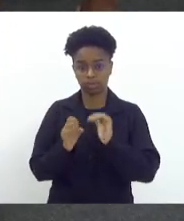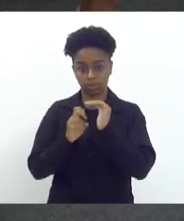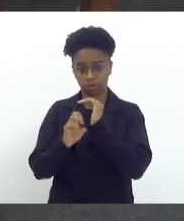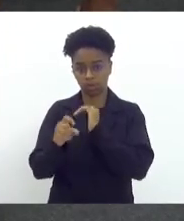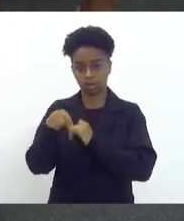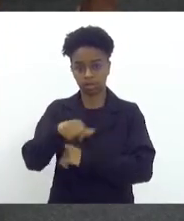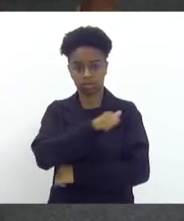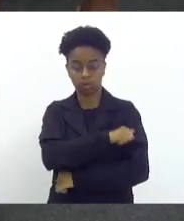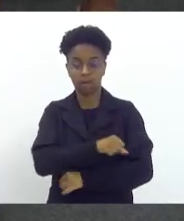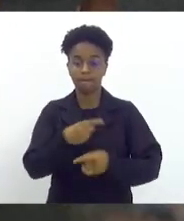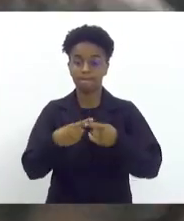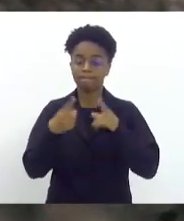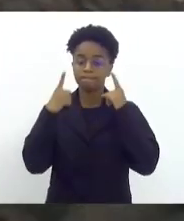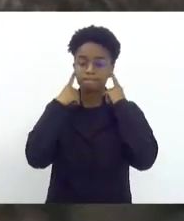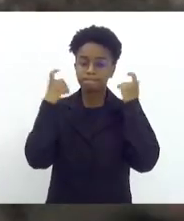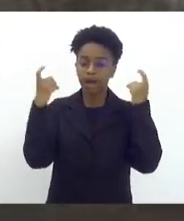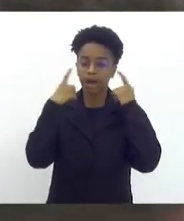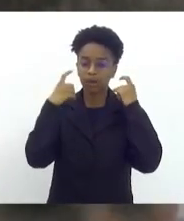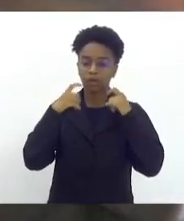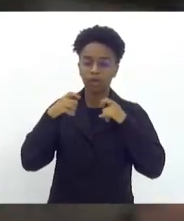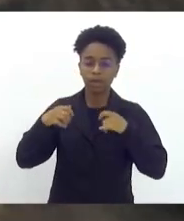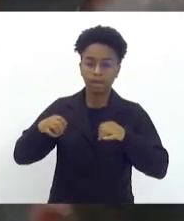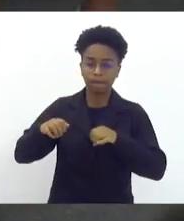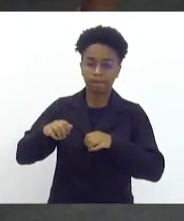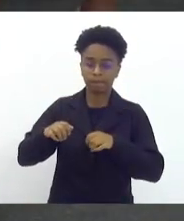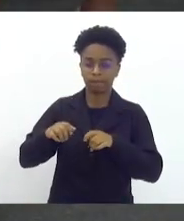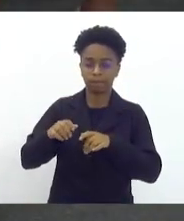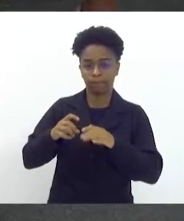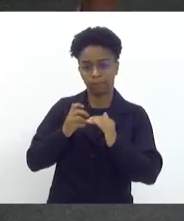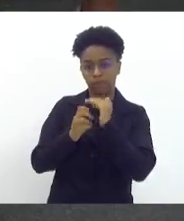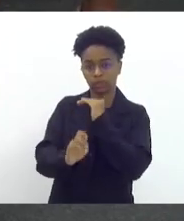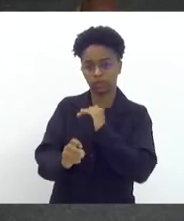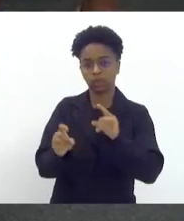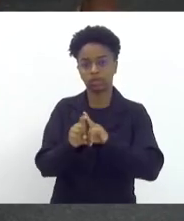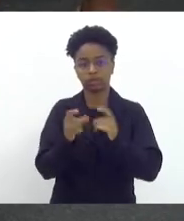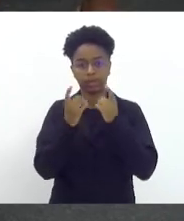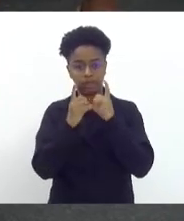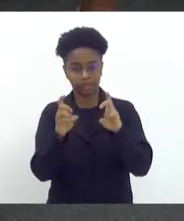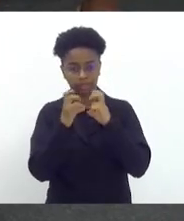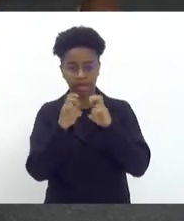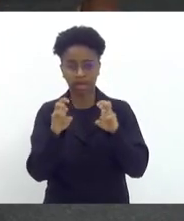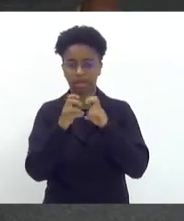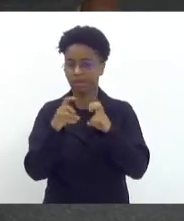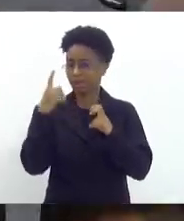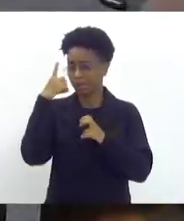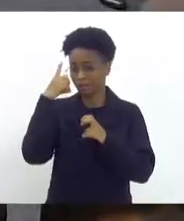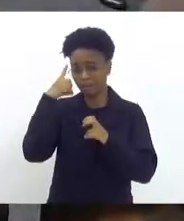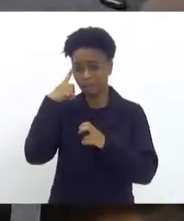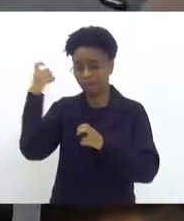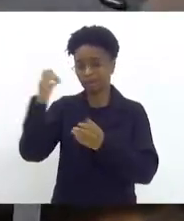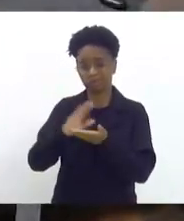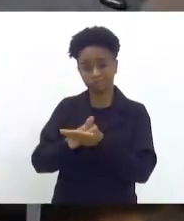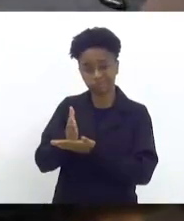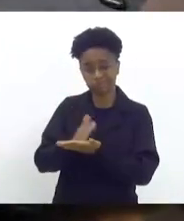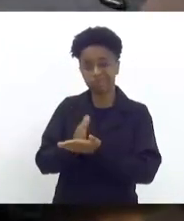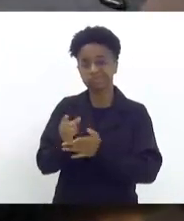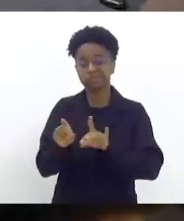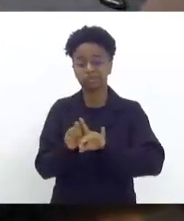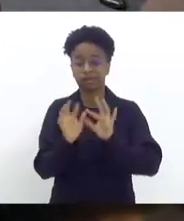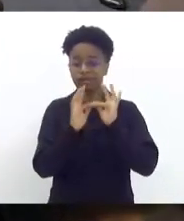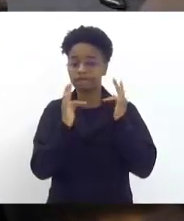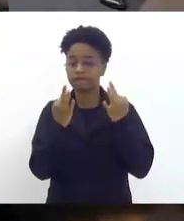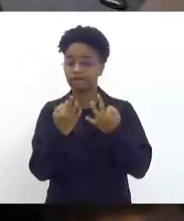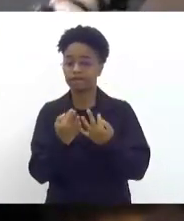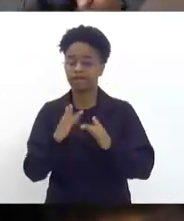barulho dos trilhos do metrô e dos três é super incômodo para ele as mães os pais